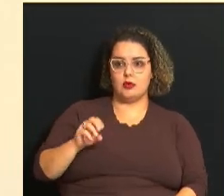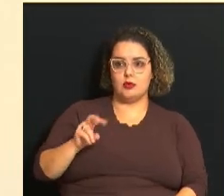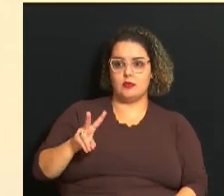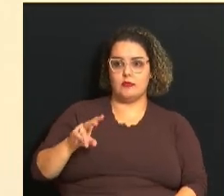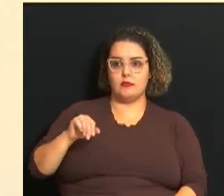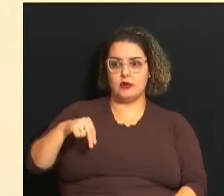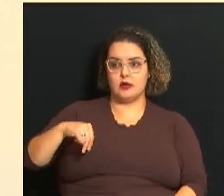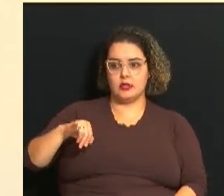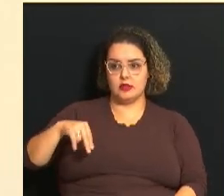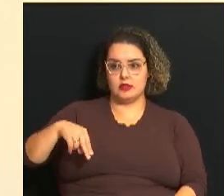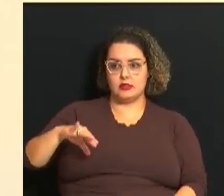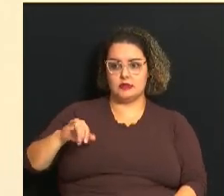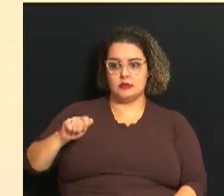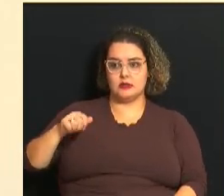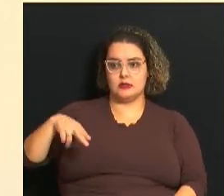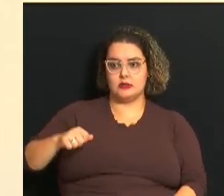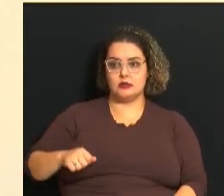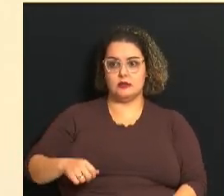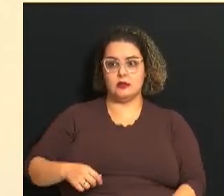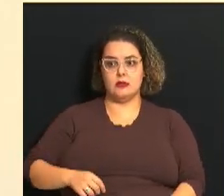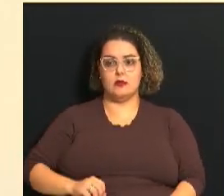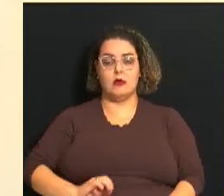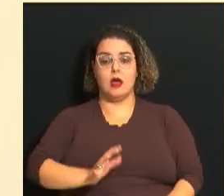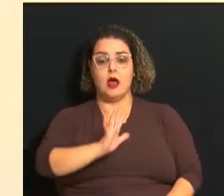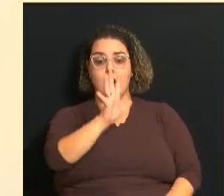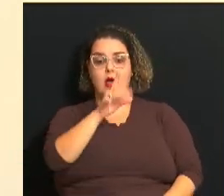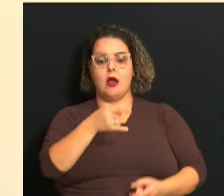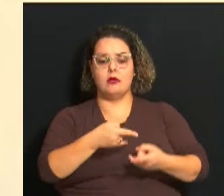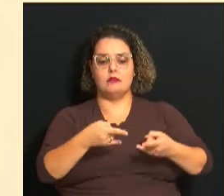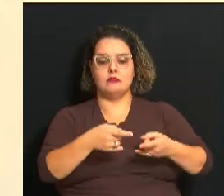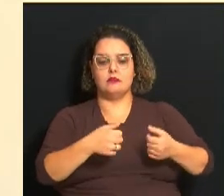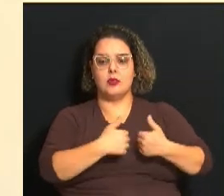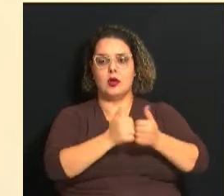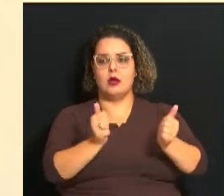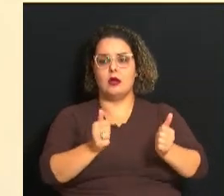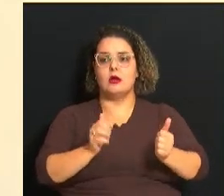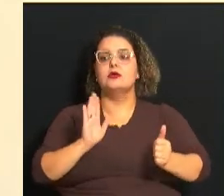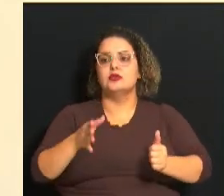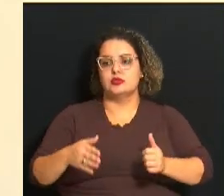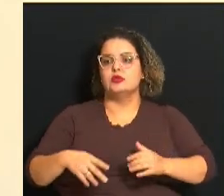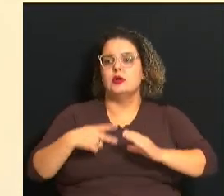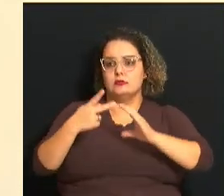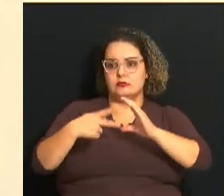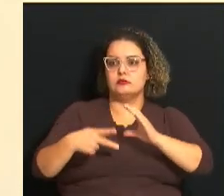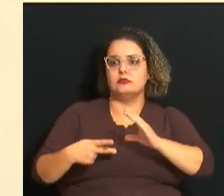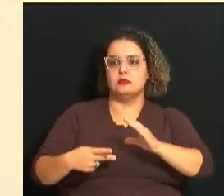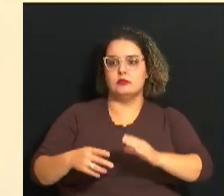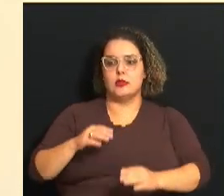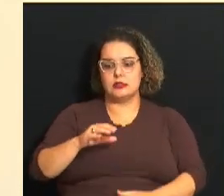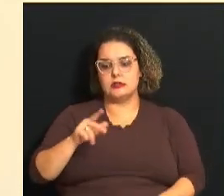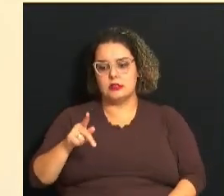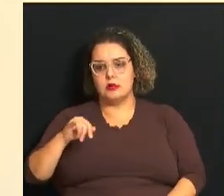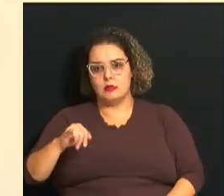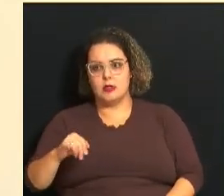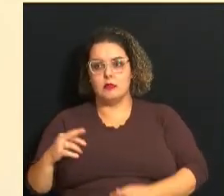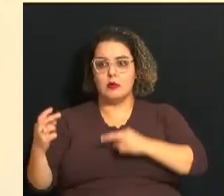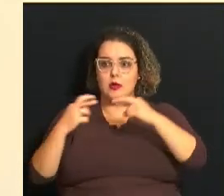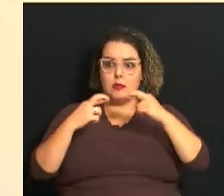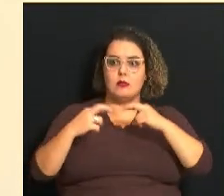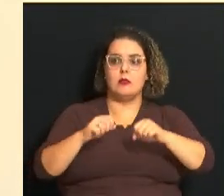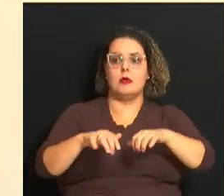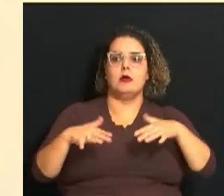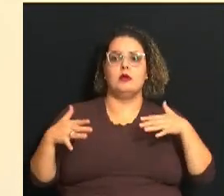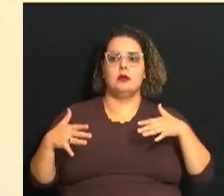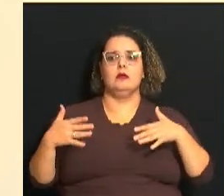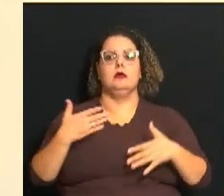reclamando ponto aumento da passagem de ônibus sendo que já tinham apresentado na Câmara de Vereadores um pedido para uma CPI para uma revisão audiência